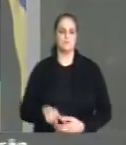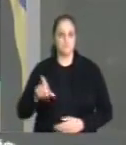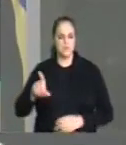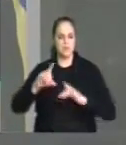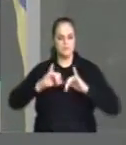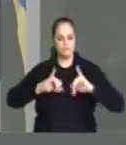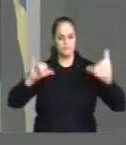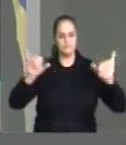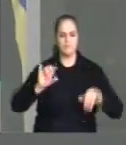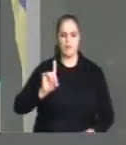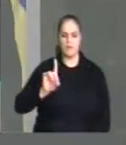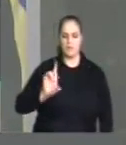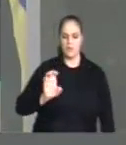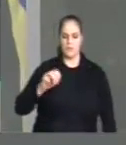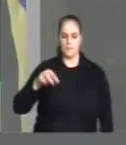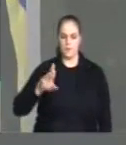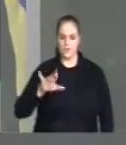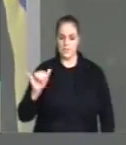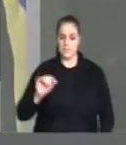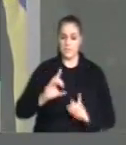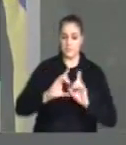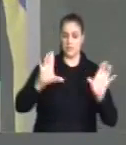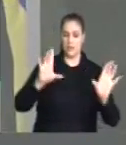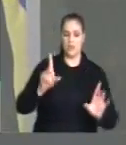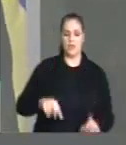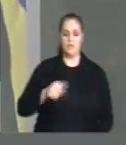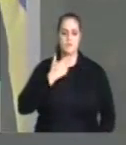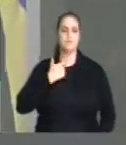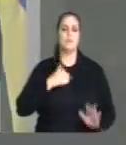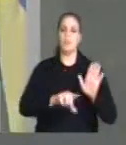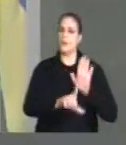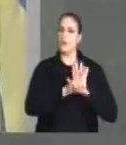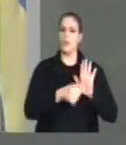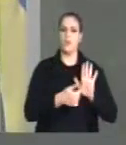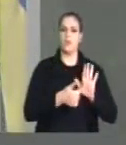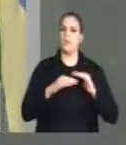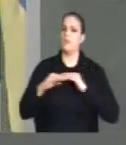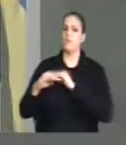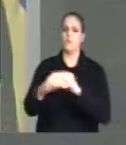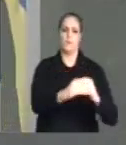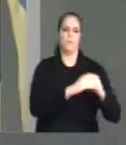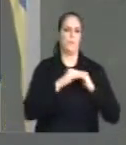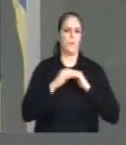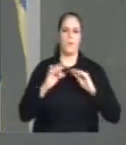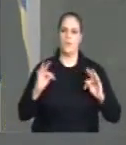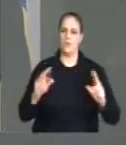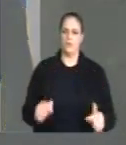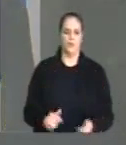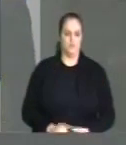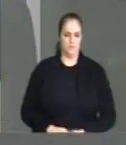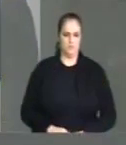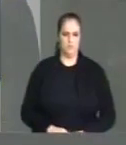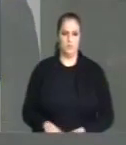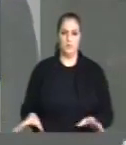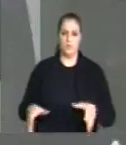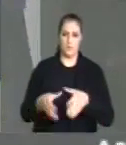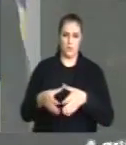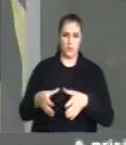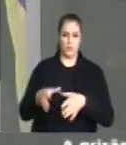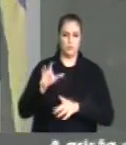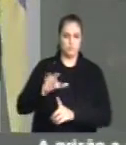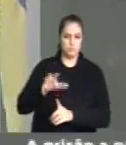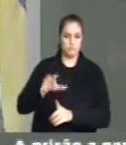democracia é a vontade da lei, que é plural e igual para todos. No colégio eleitoral,